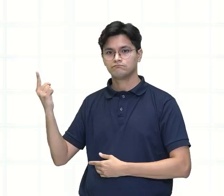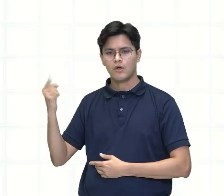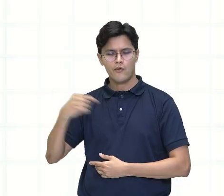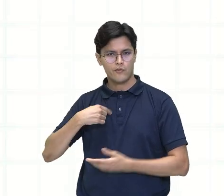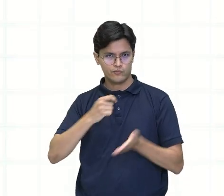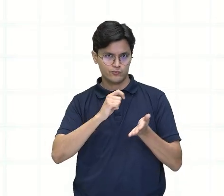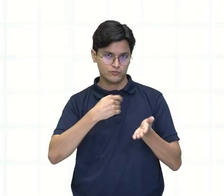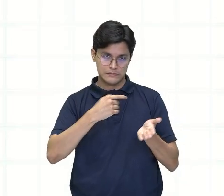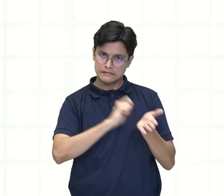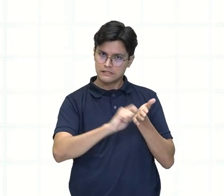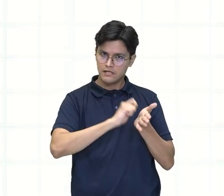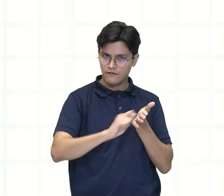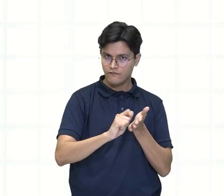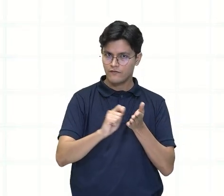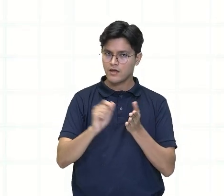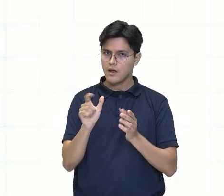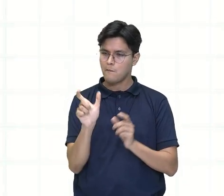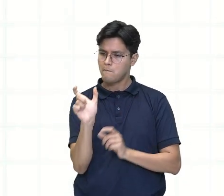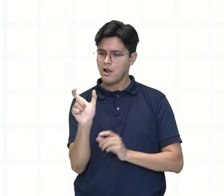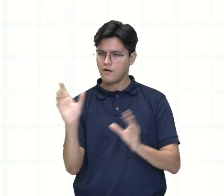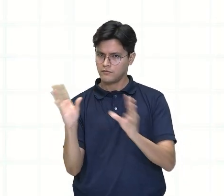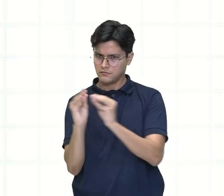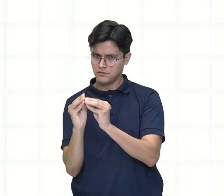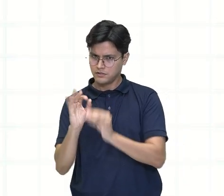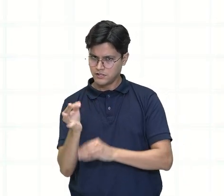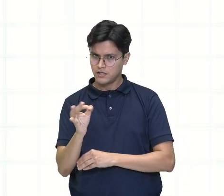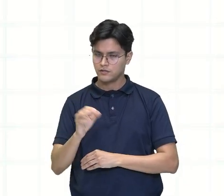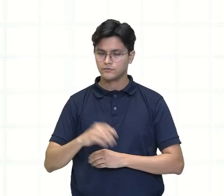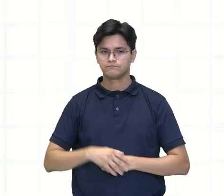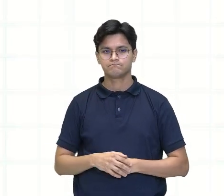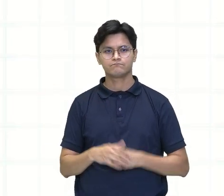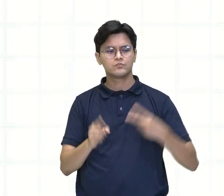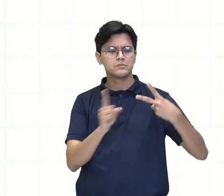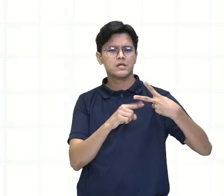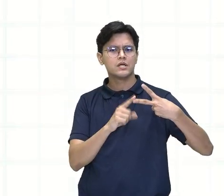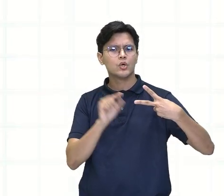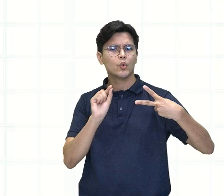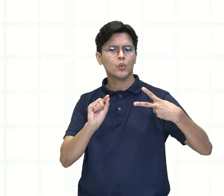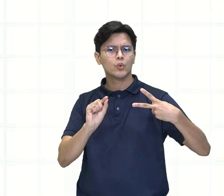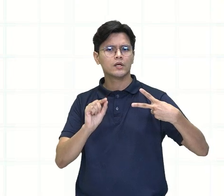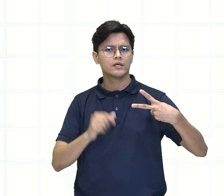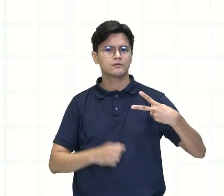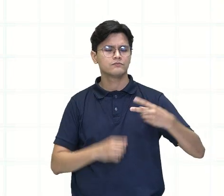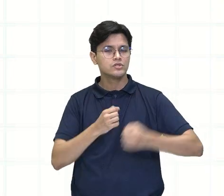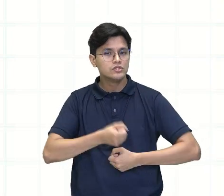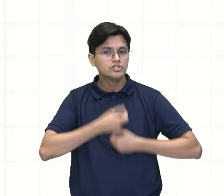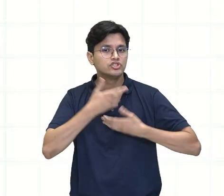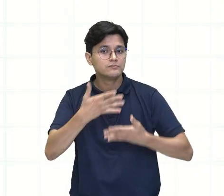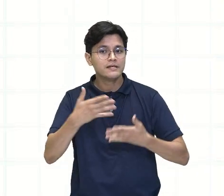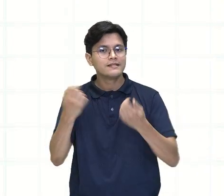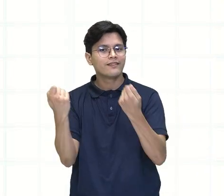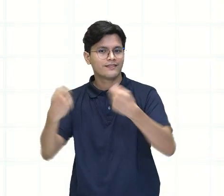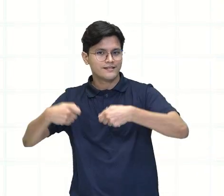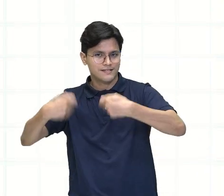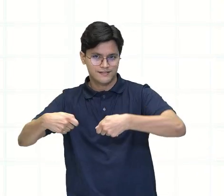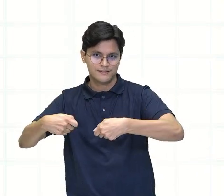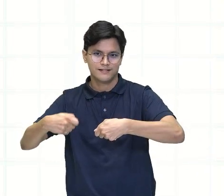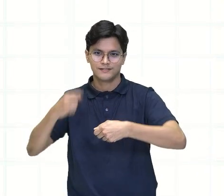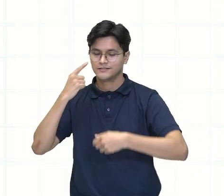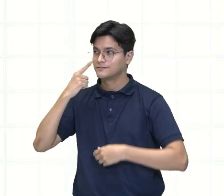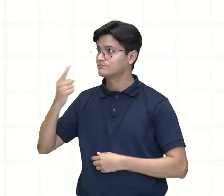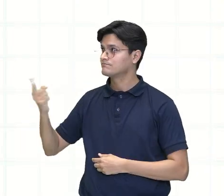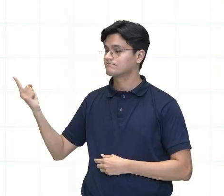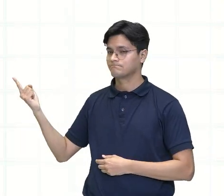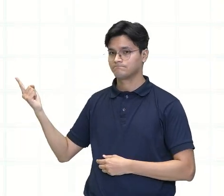obrigatoriedade. E o segundo, não, o segundo já não é uma obrigatoriedade, ele é uma o quê? Uma necessidade.